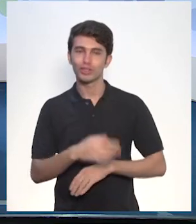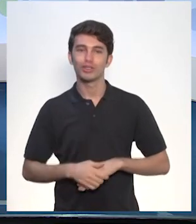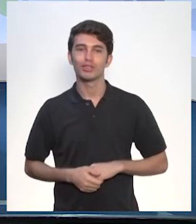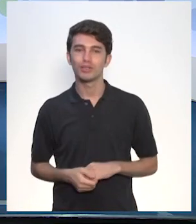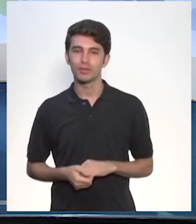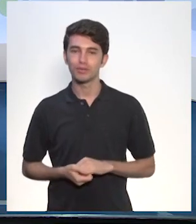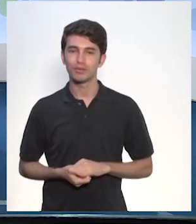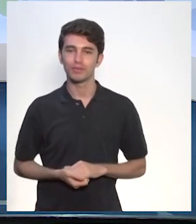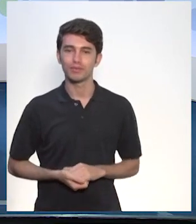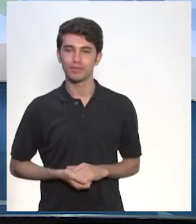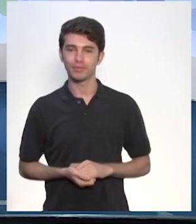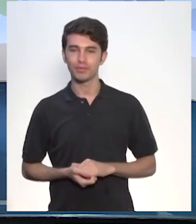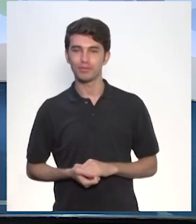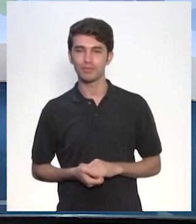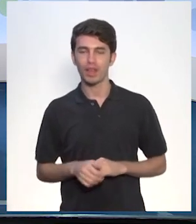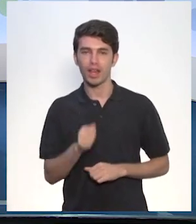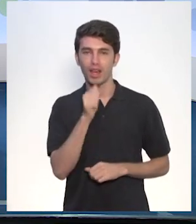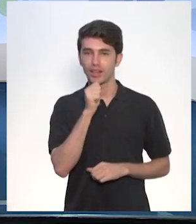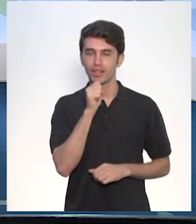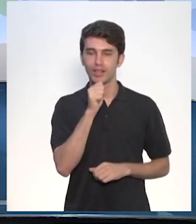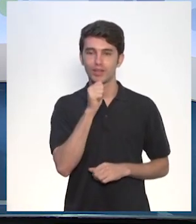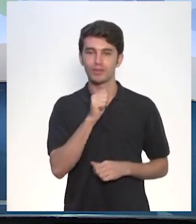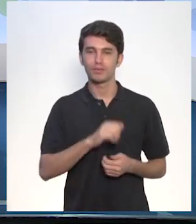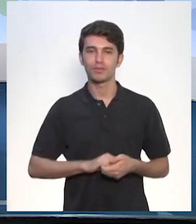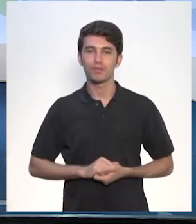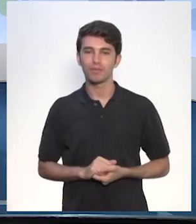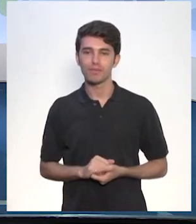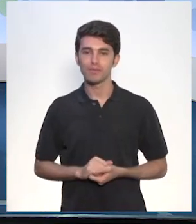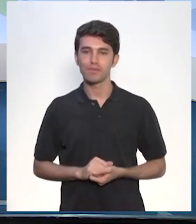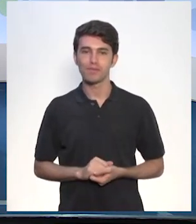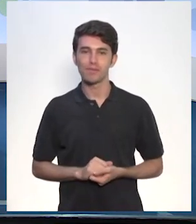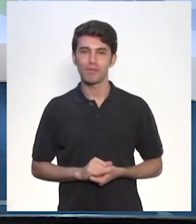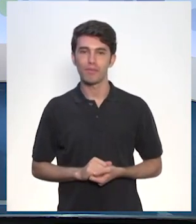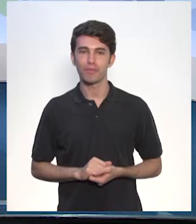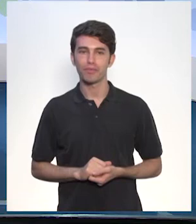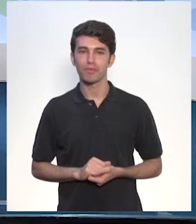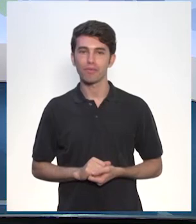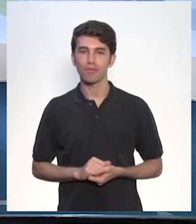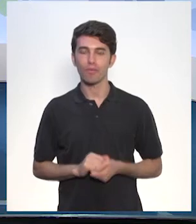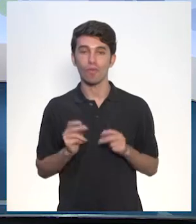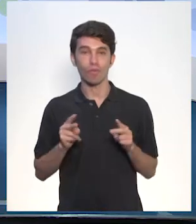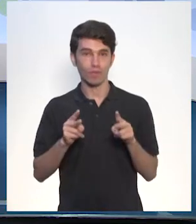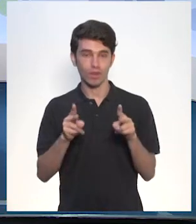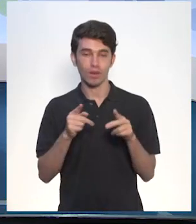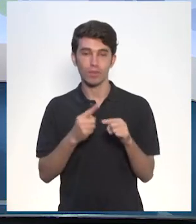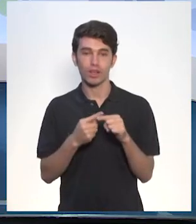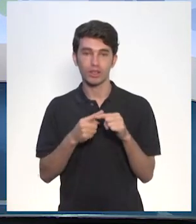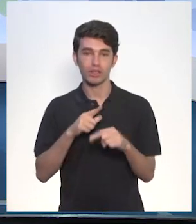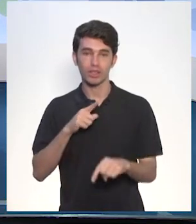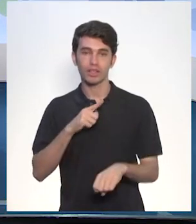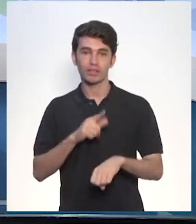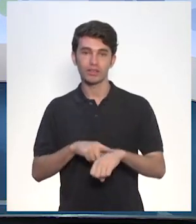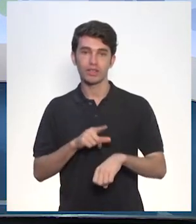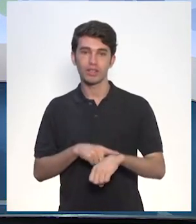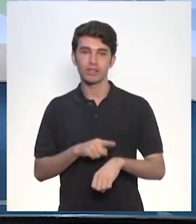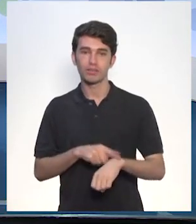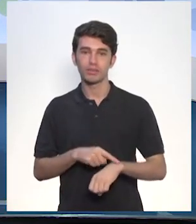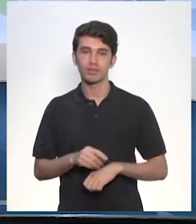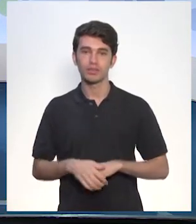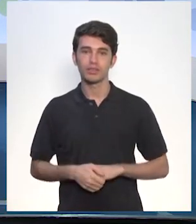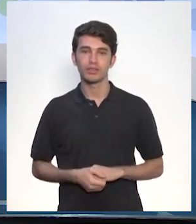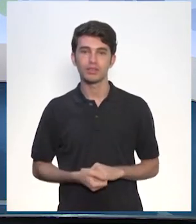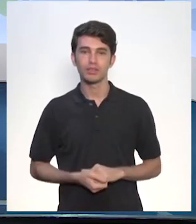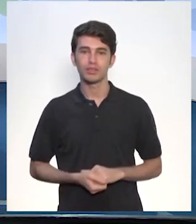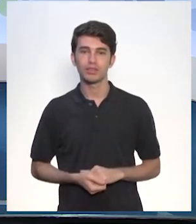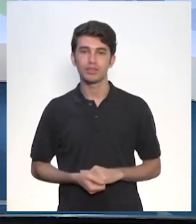Eles colocaram? Ainda nada. Então, vamos prosseguir, que a gente tem o tempo. Joga novamente o dado. Vamos